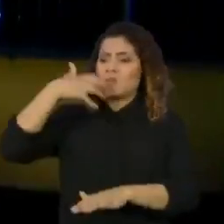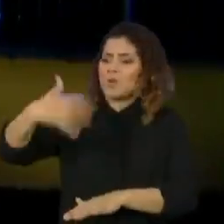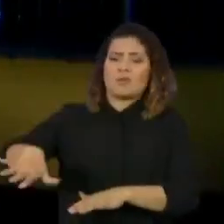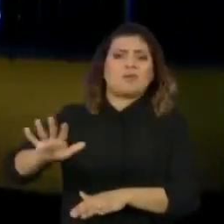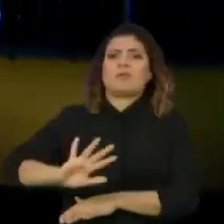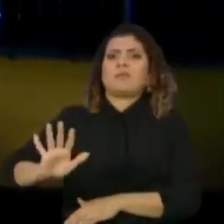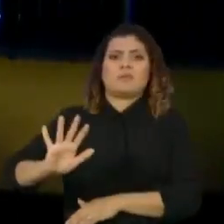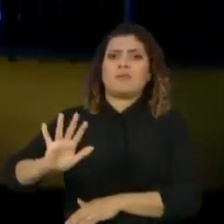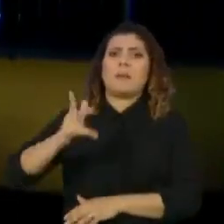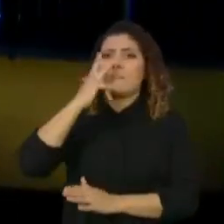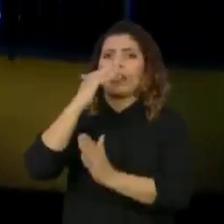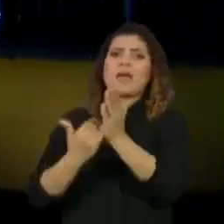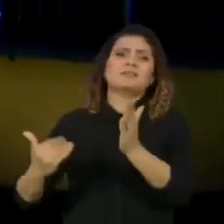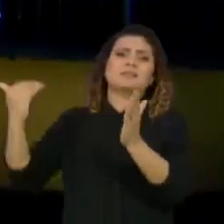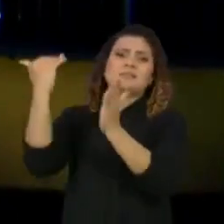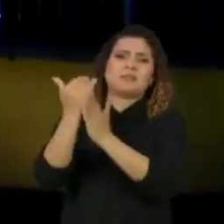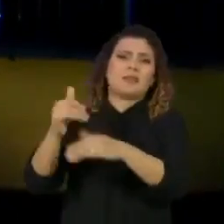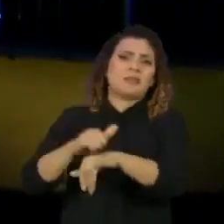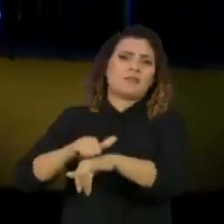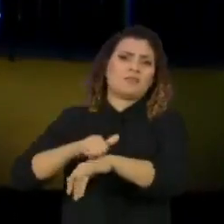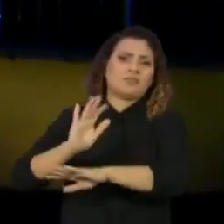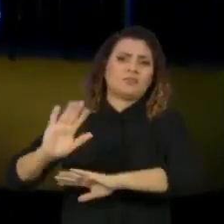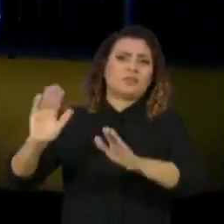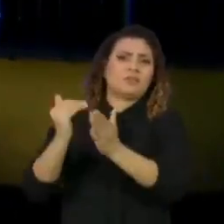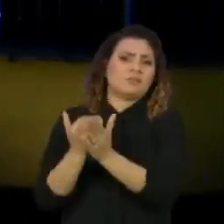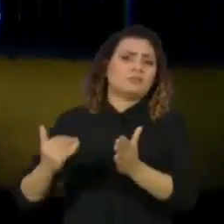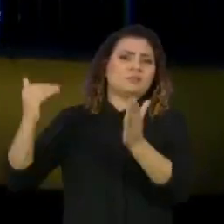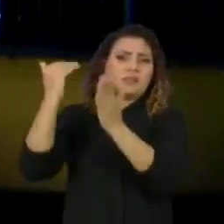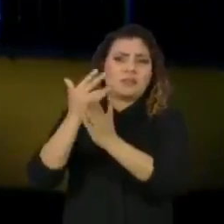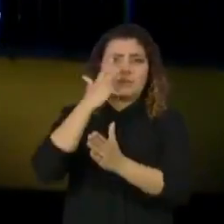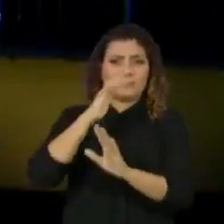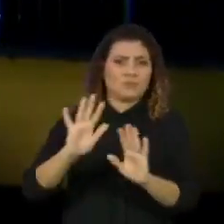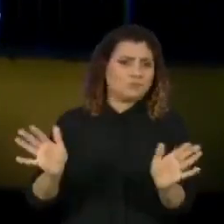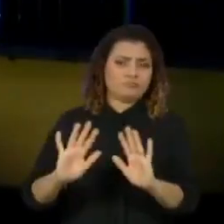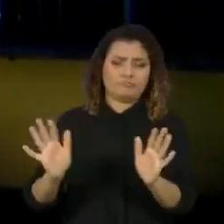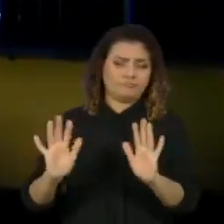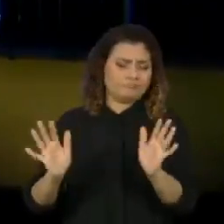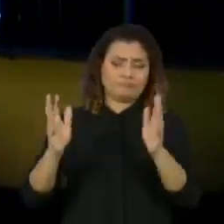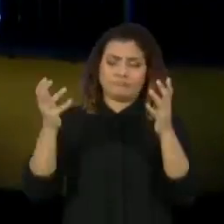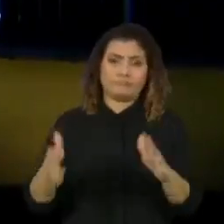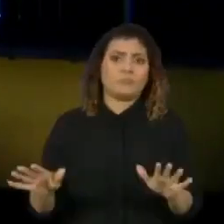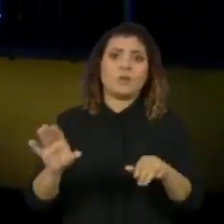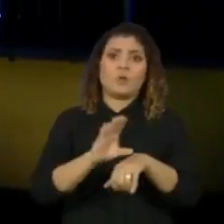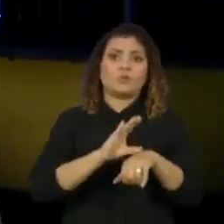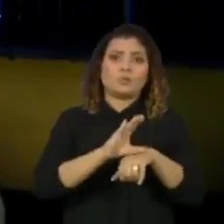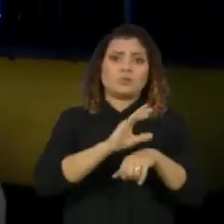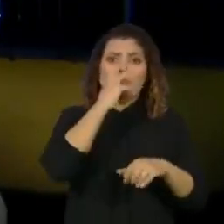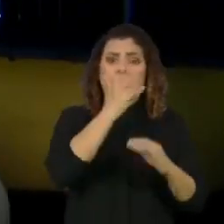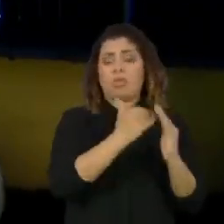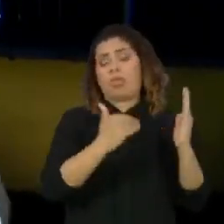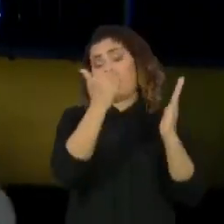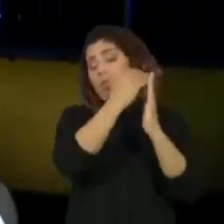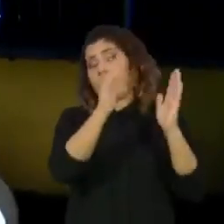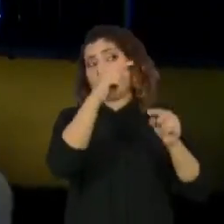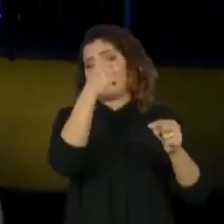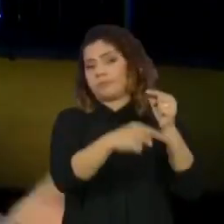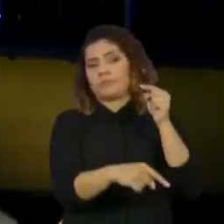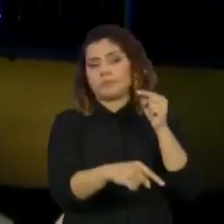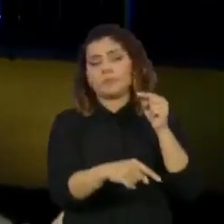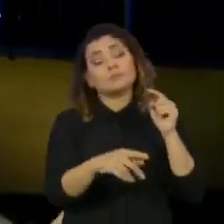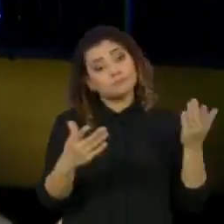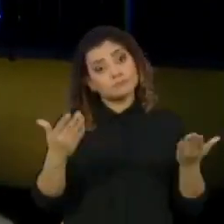CPI. Enfim, estou fazendo esse resumo para perguntar para o senhor sobre uma série de críticas que vêm sendo feitas à cúpula